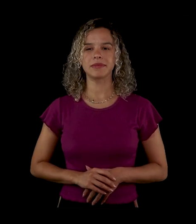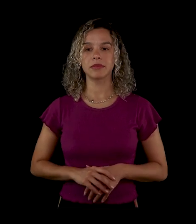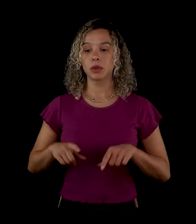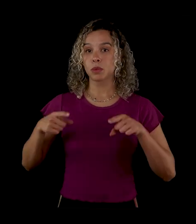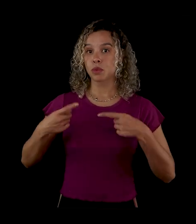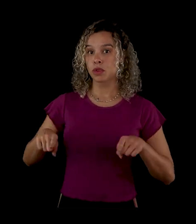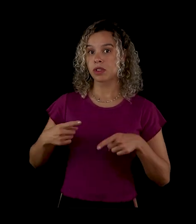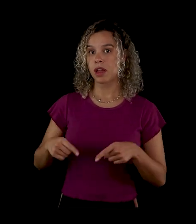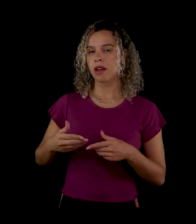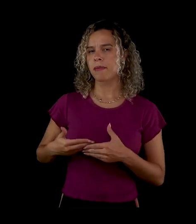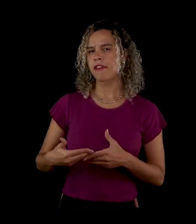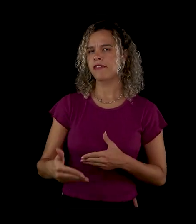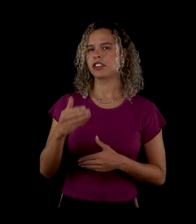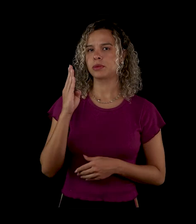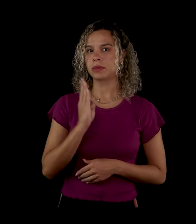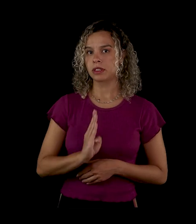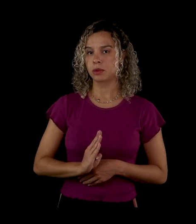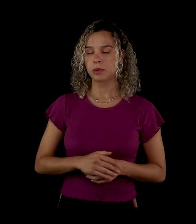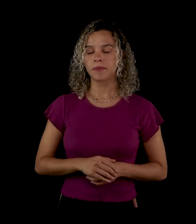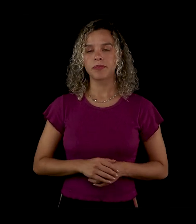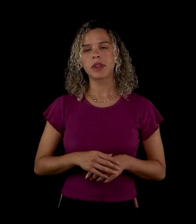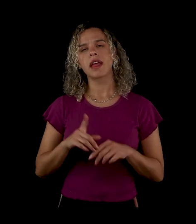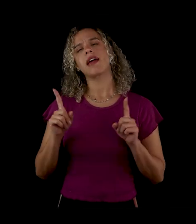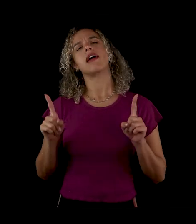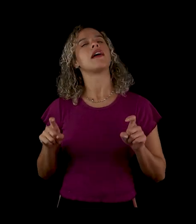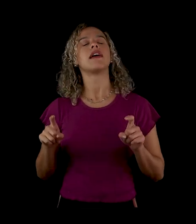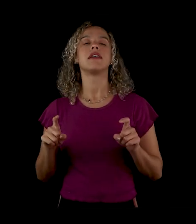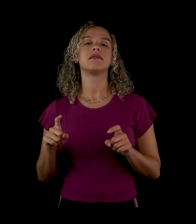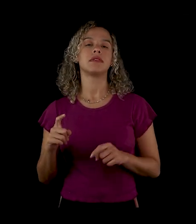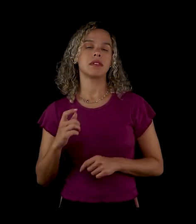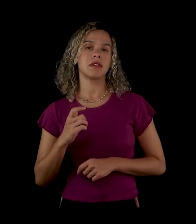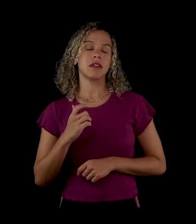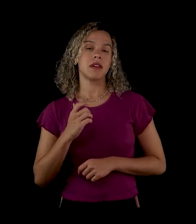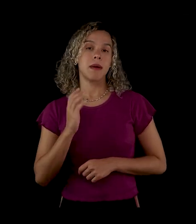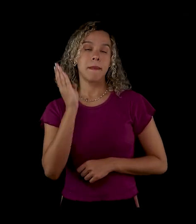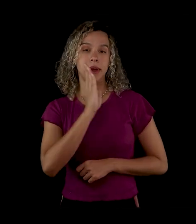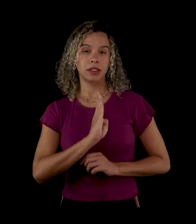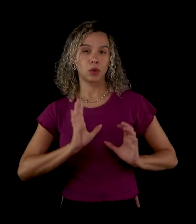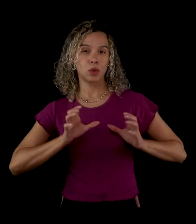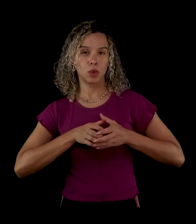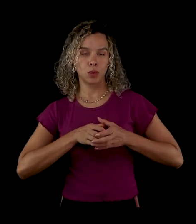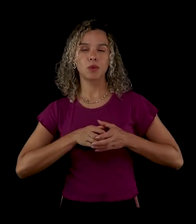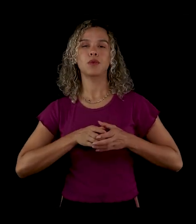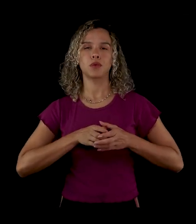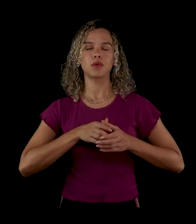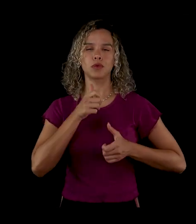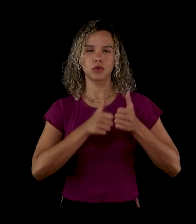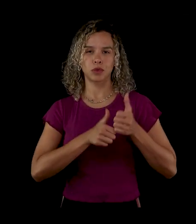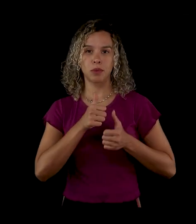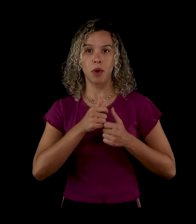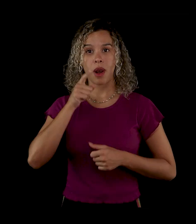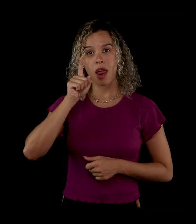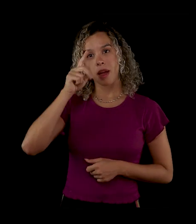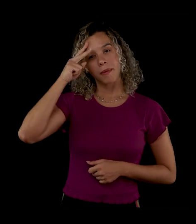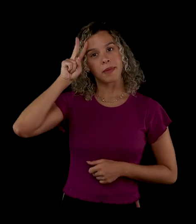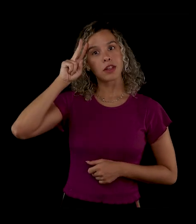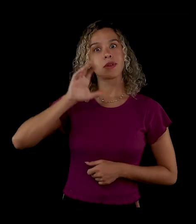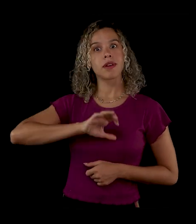Para Frente Brasil foi quase um hino da seleção brasileira de 1970, no México, foi